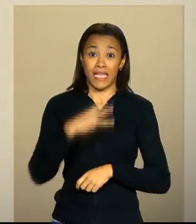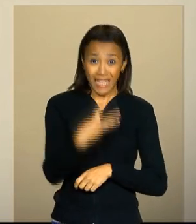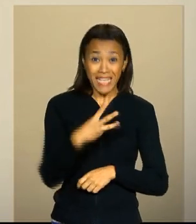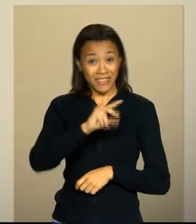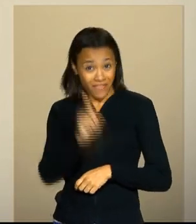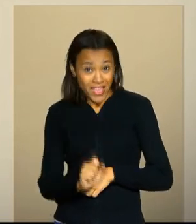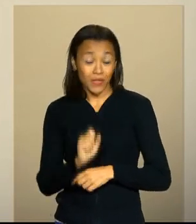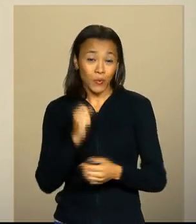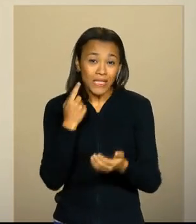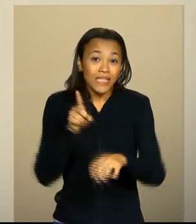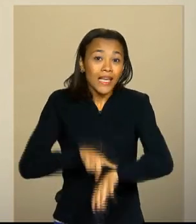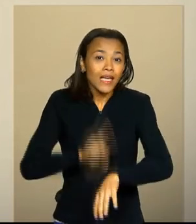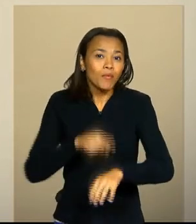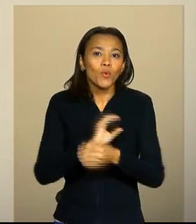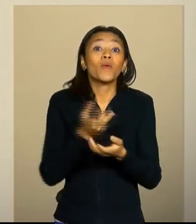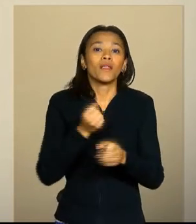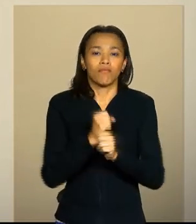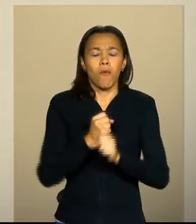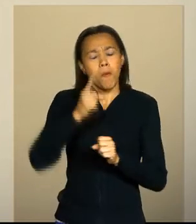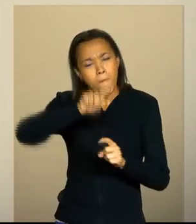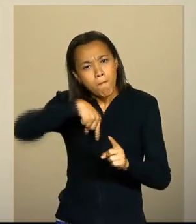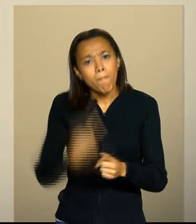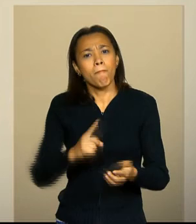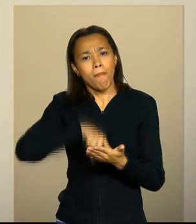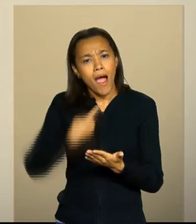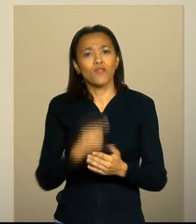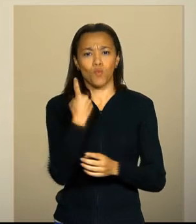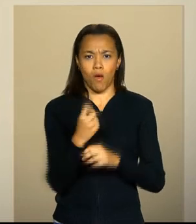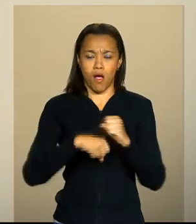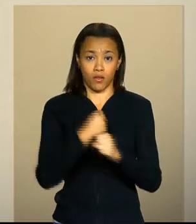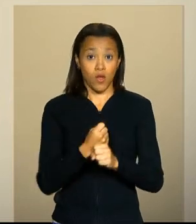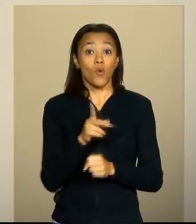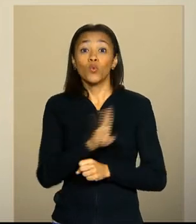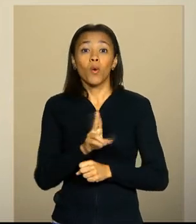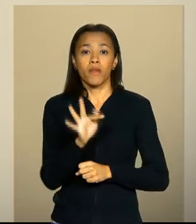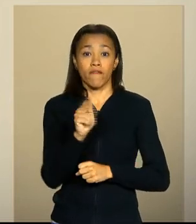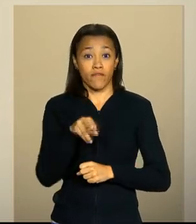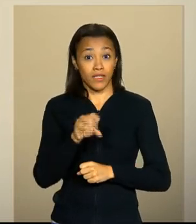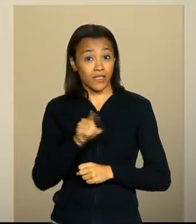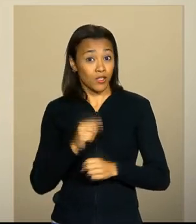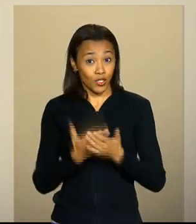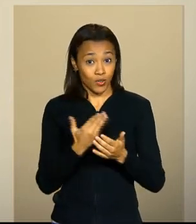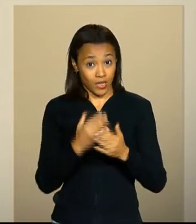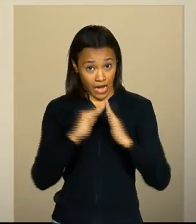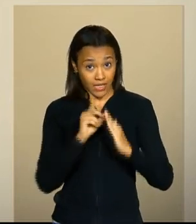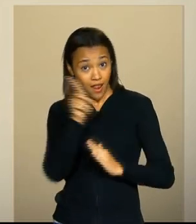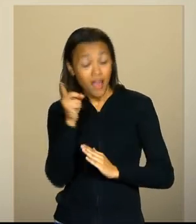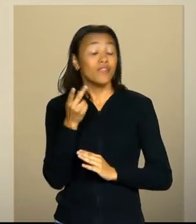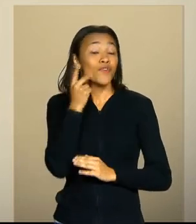três vezes o tempo de seu Curso mais um ano um desses alunos é o Francisco de Oliveira lá de Fortaleza